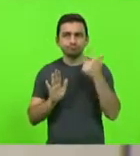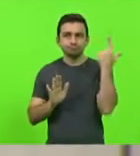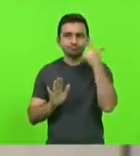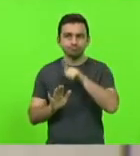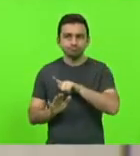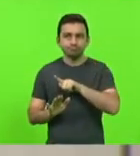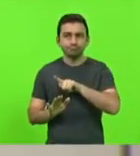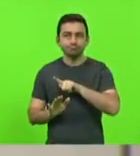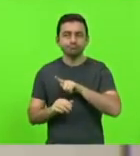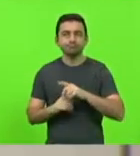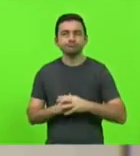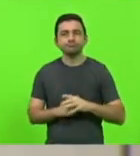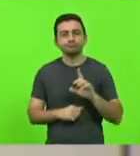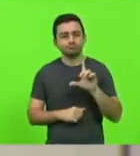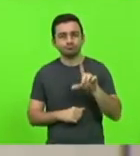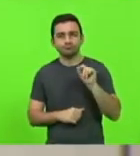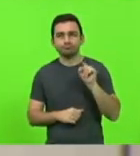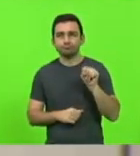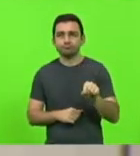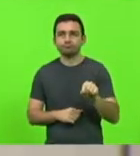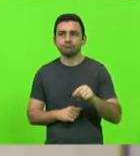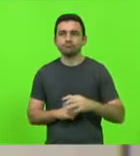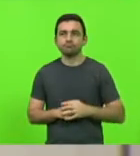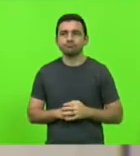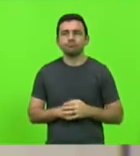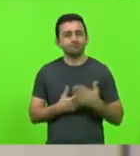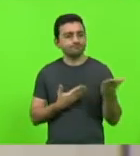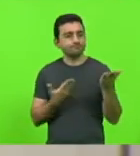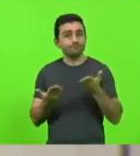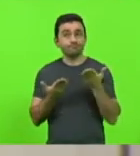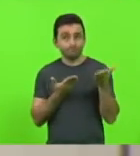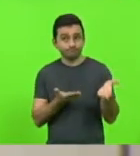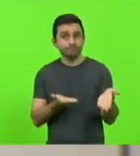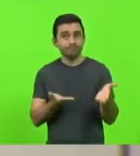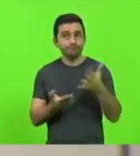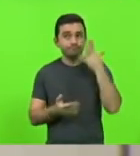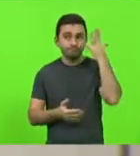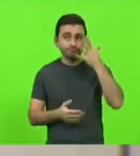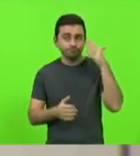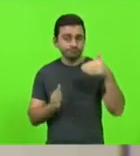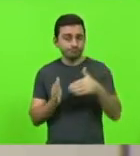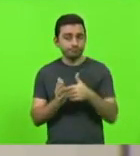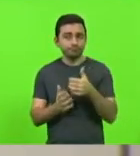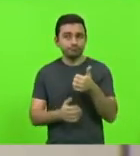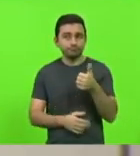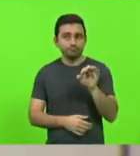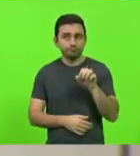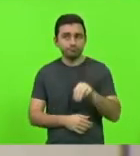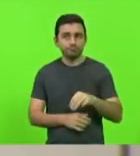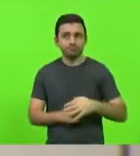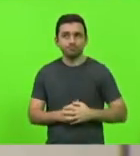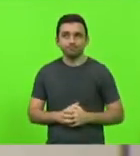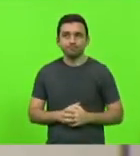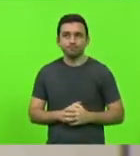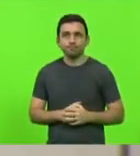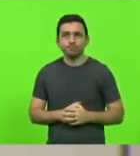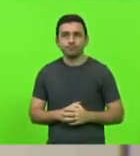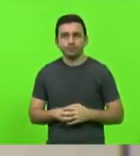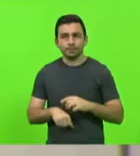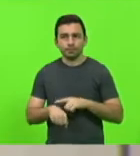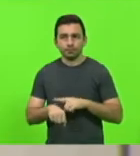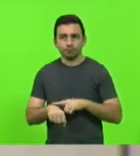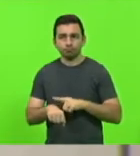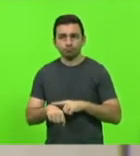mandato. E convido para fazer o uso da palavra por 10 minutos, deputado. Vossa Excelência terá 10 minutos